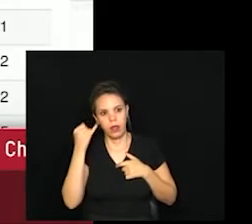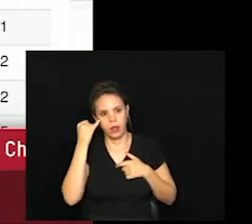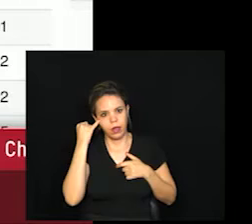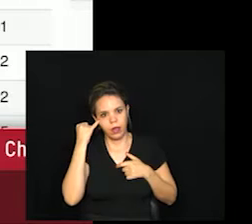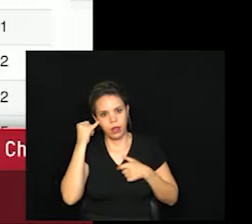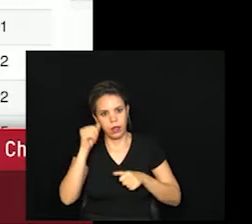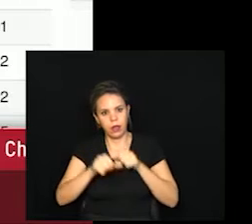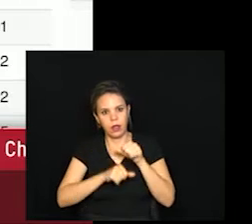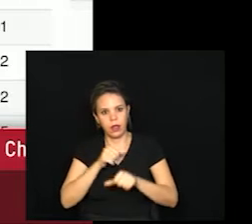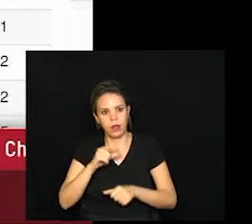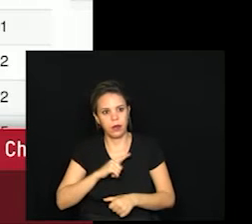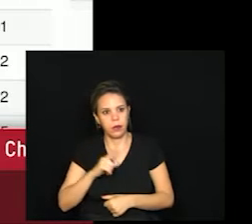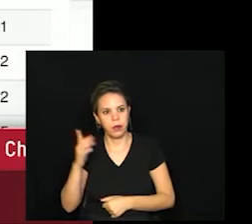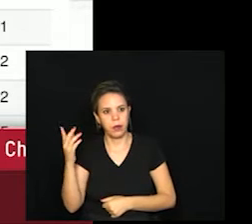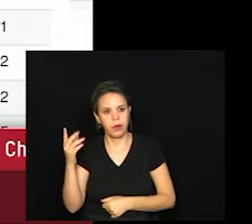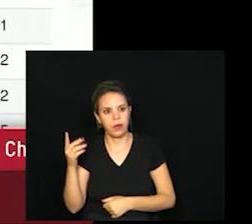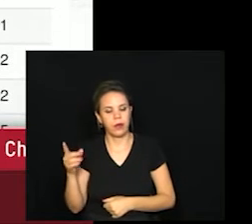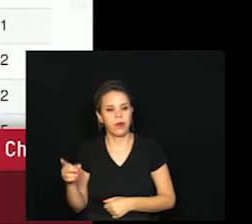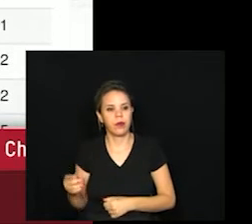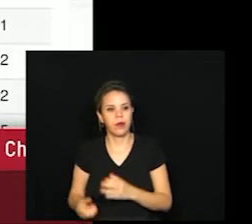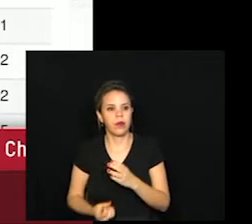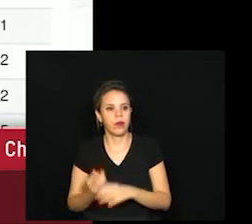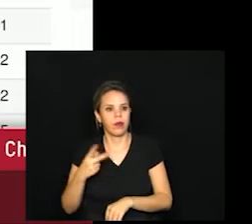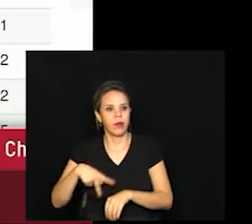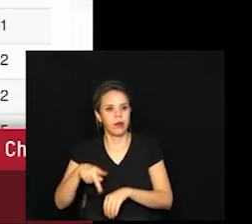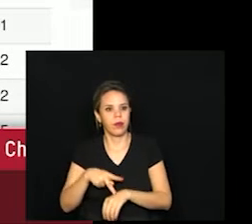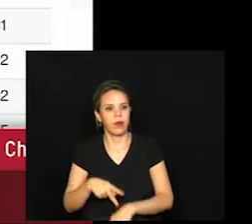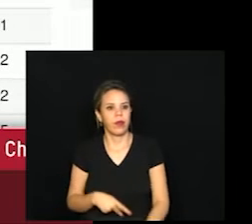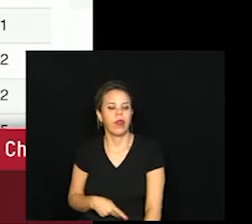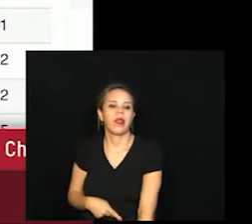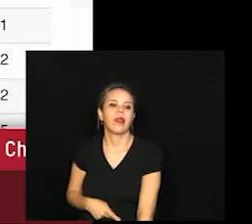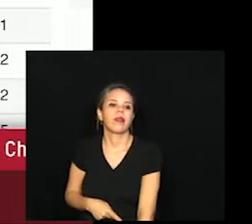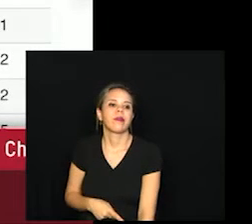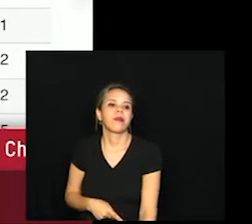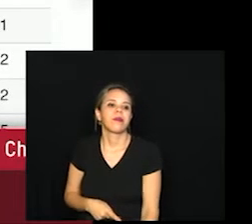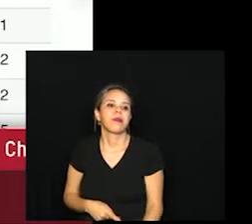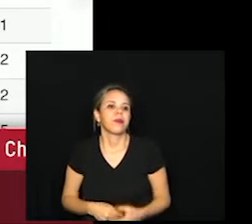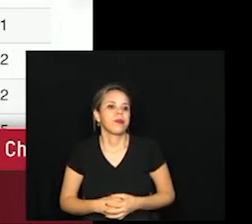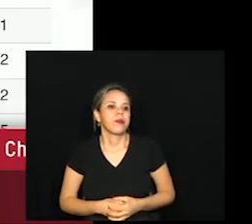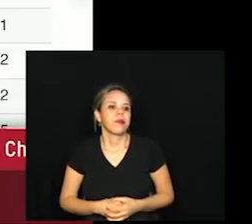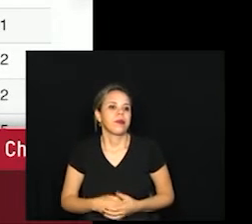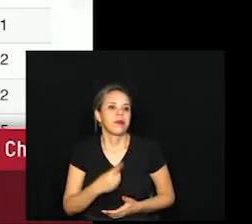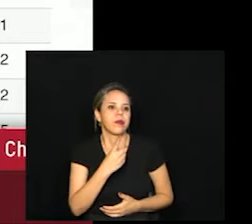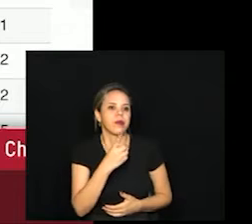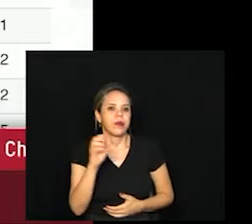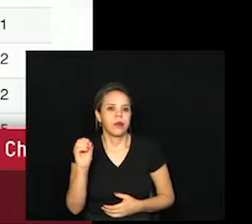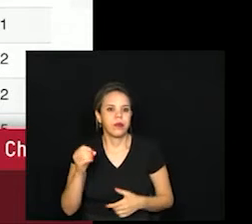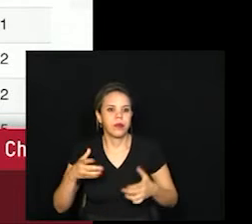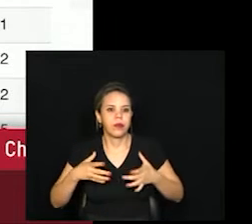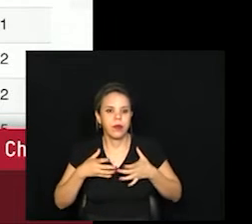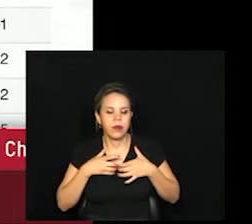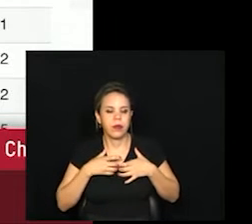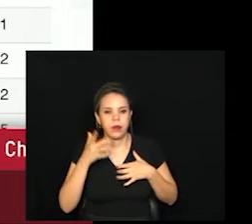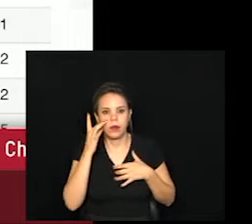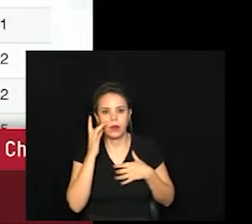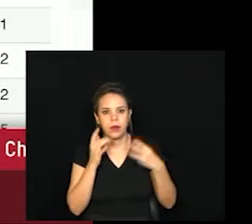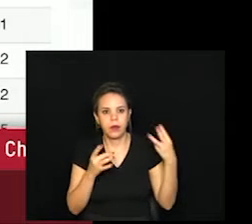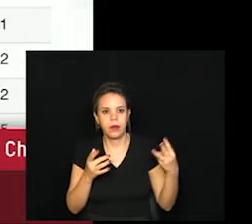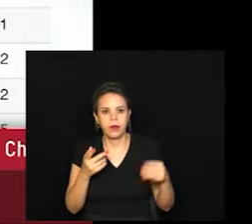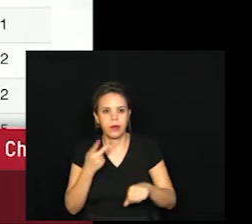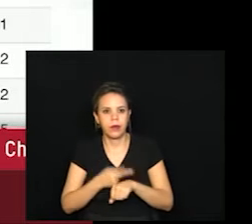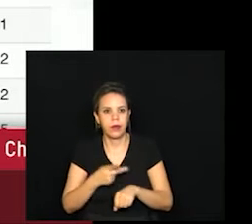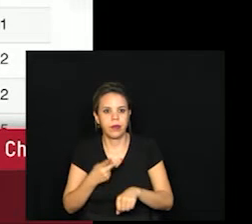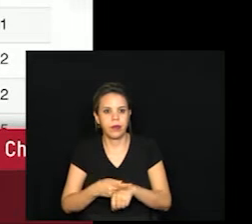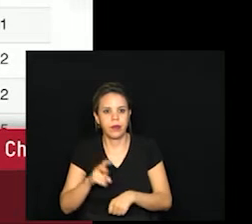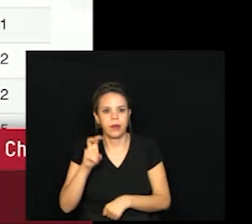uma mudança, viu? Os donos da casa aí, país sede, Japão, com 10 medalhas de ouro, 3 de